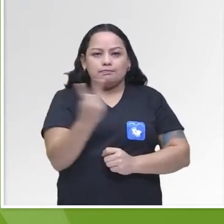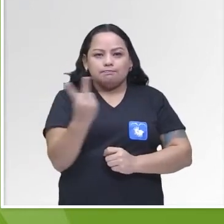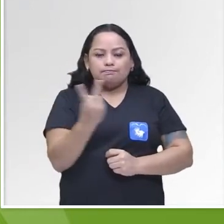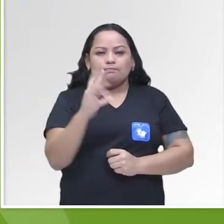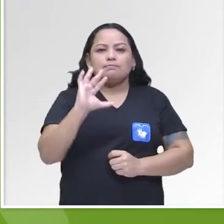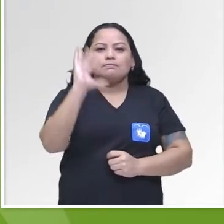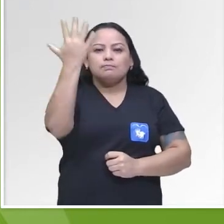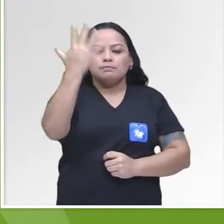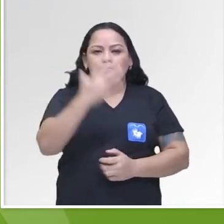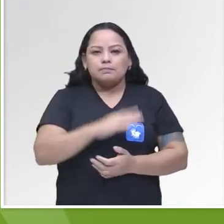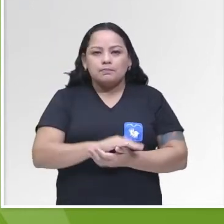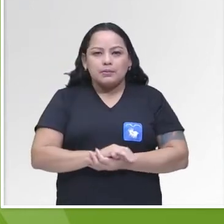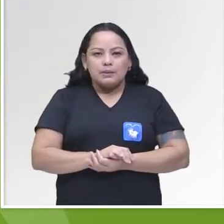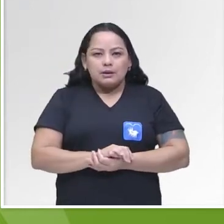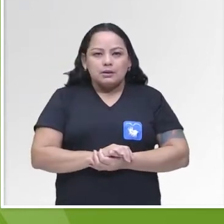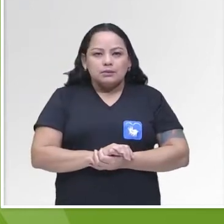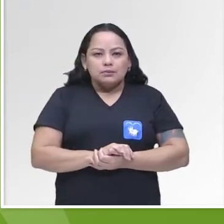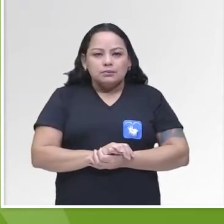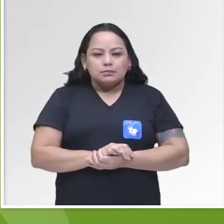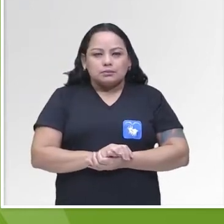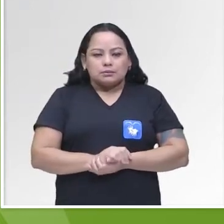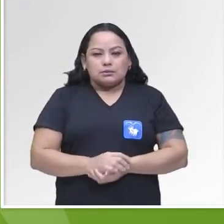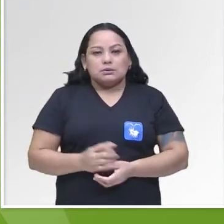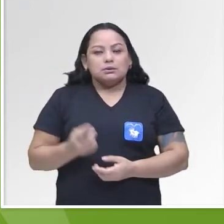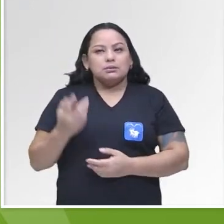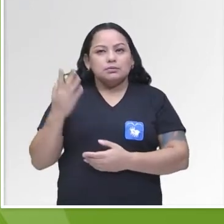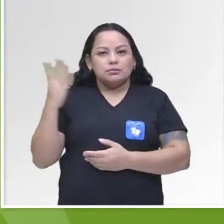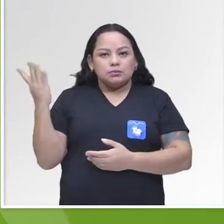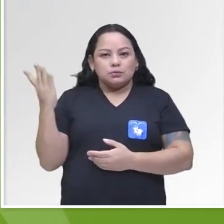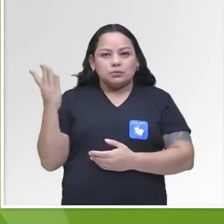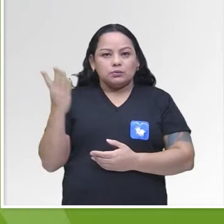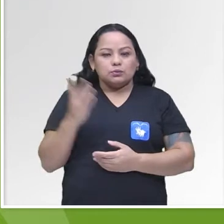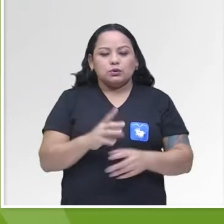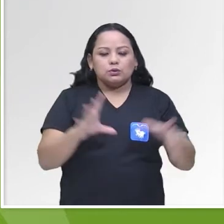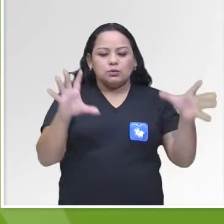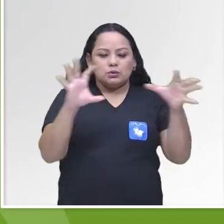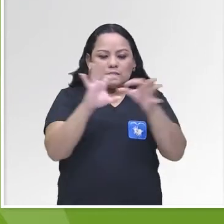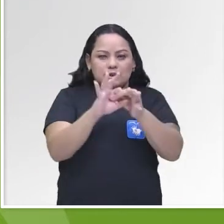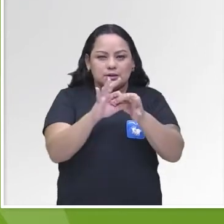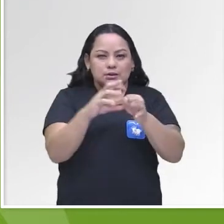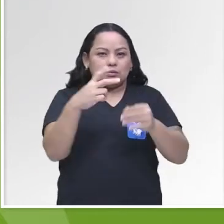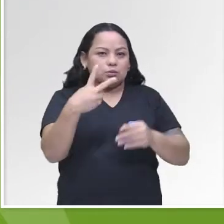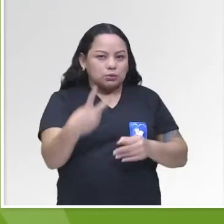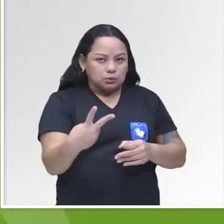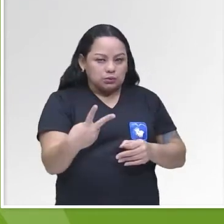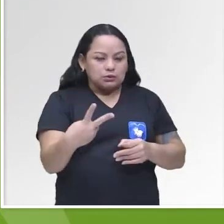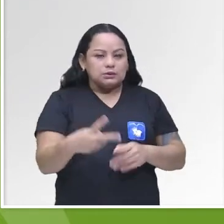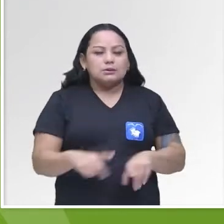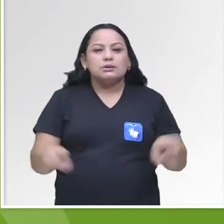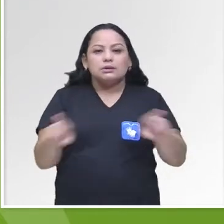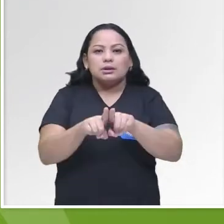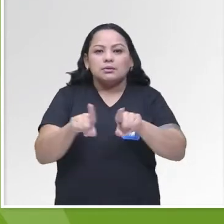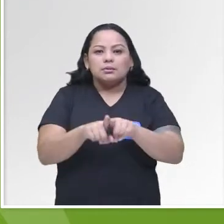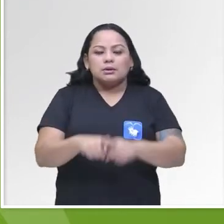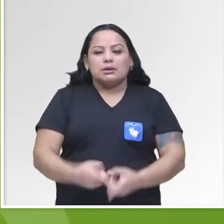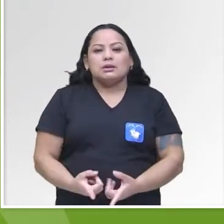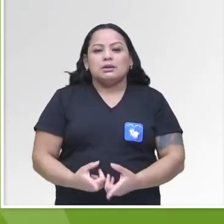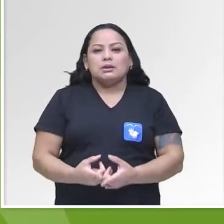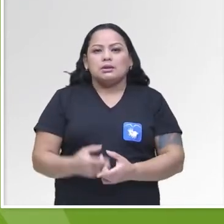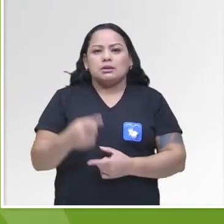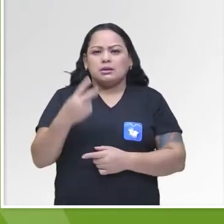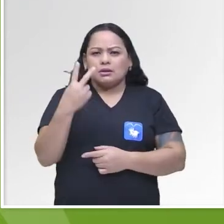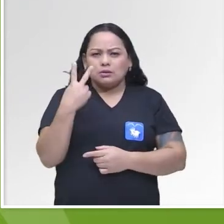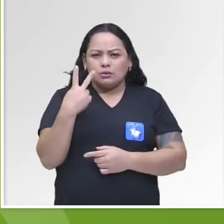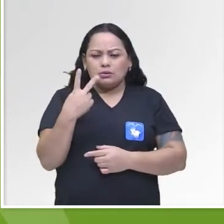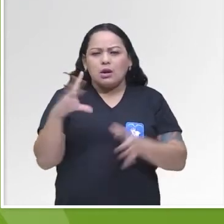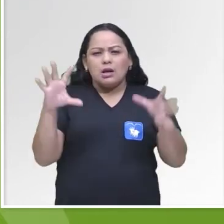casos. Em compostos com ligação dupla e também em compostos cíclicos.